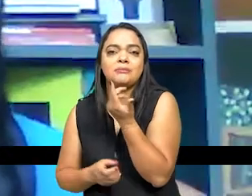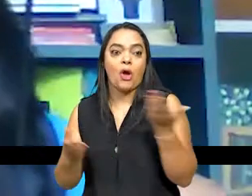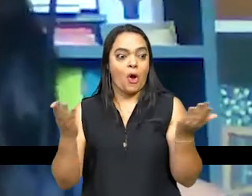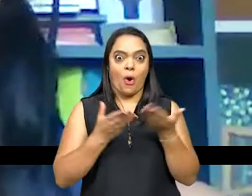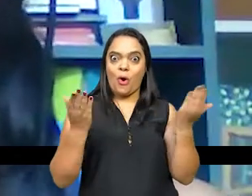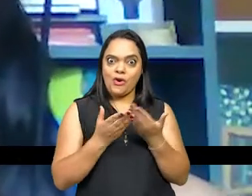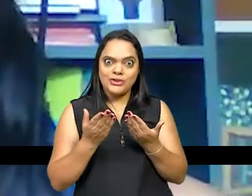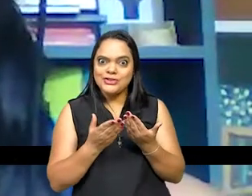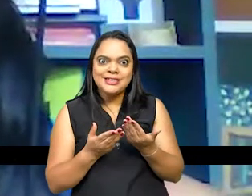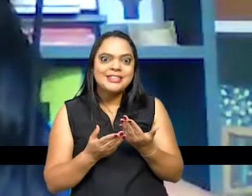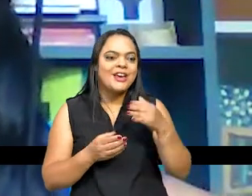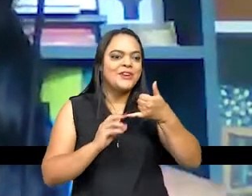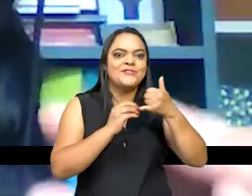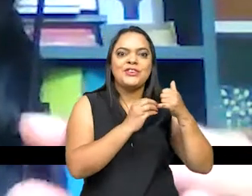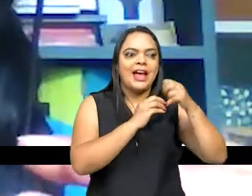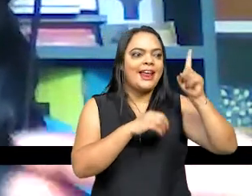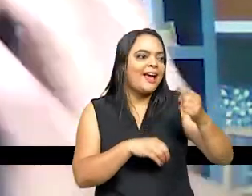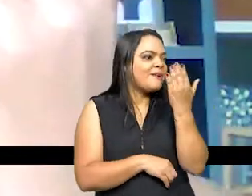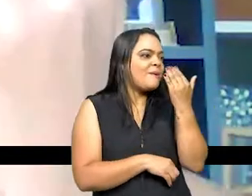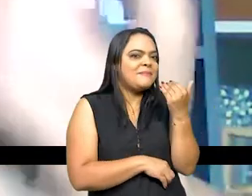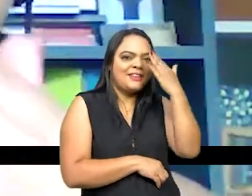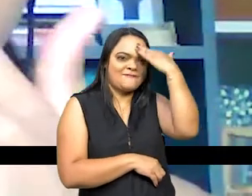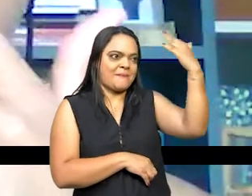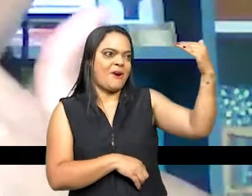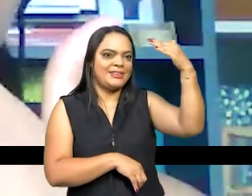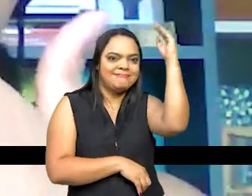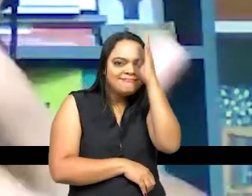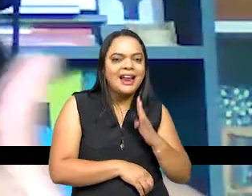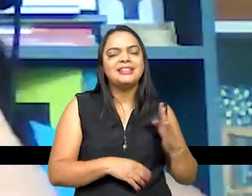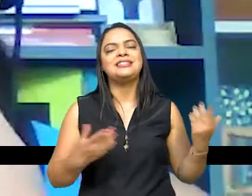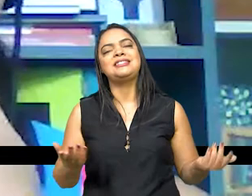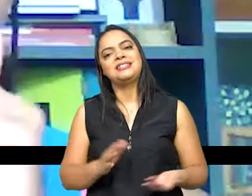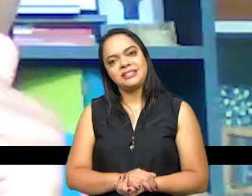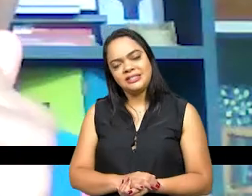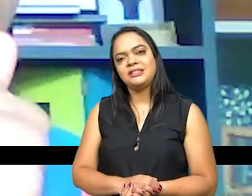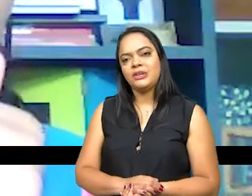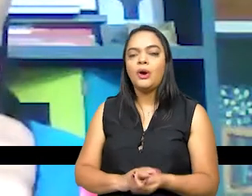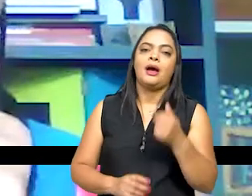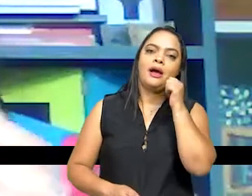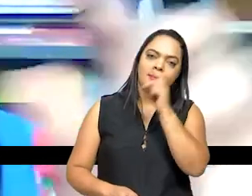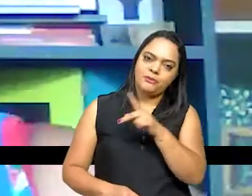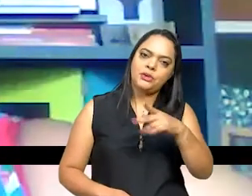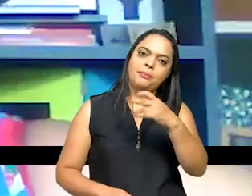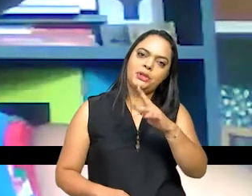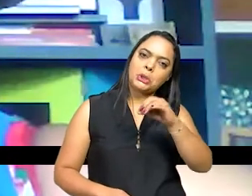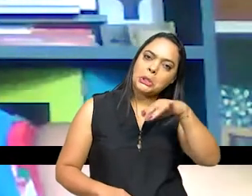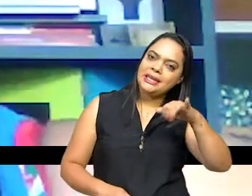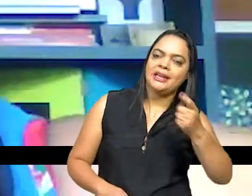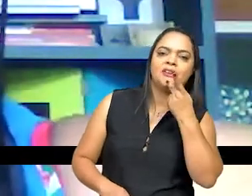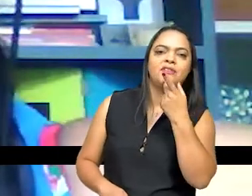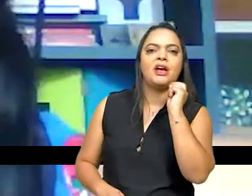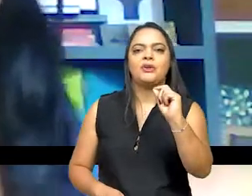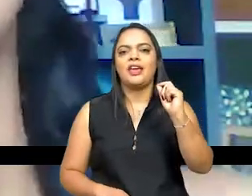patrimônio nacional, né? Então, assim, e ela vai dizer que esse conceito, né, de africanidades brasileiras é trazer essa